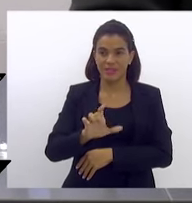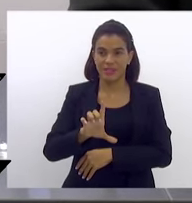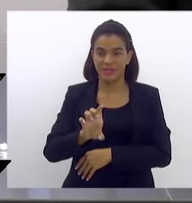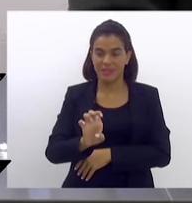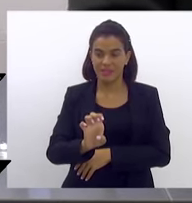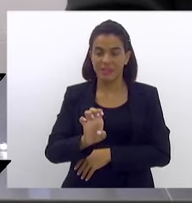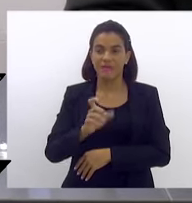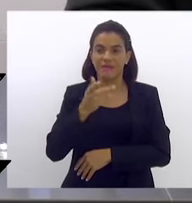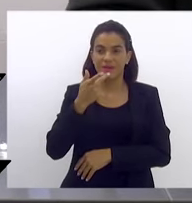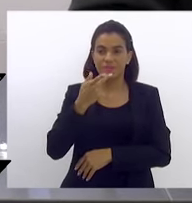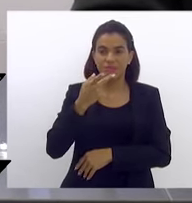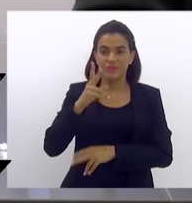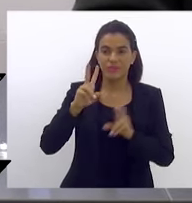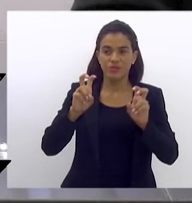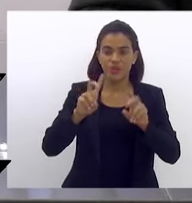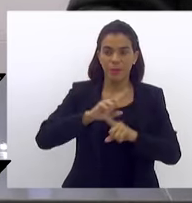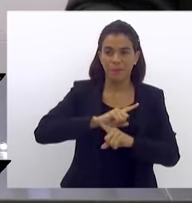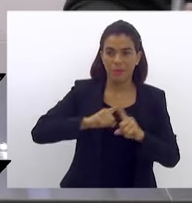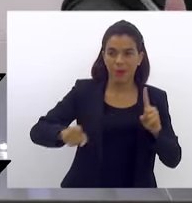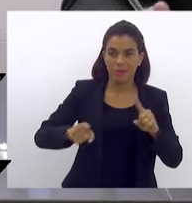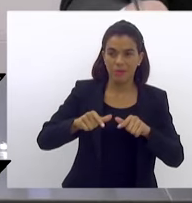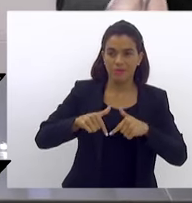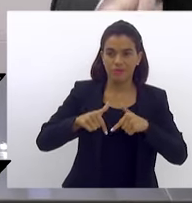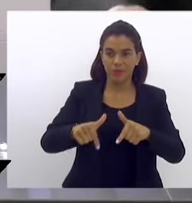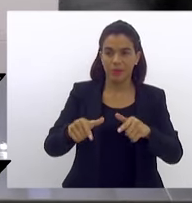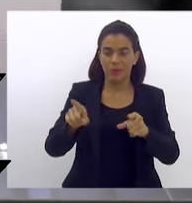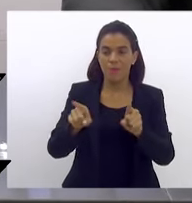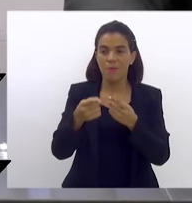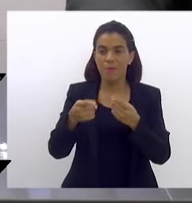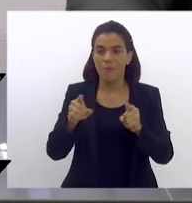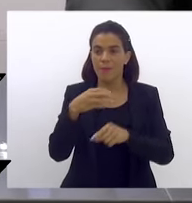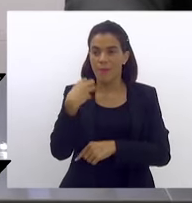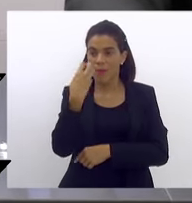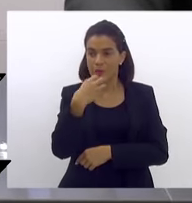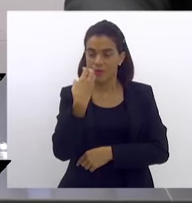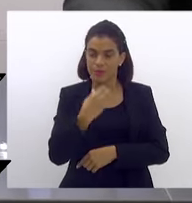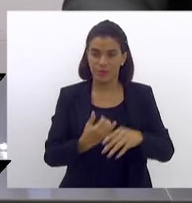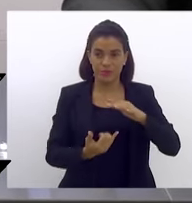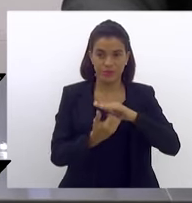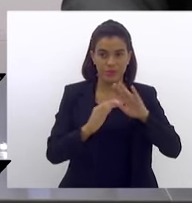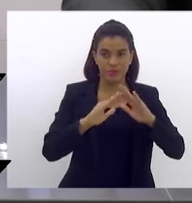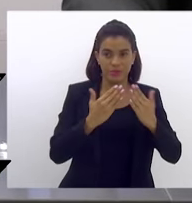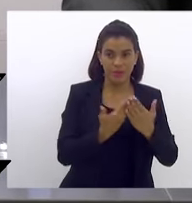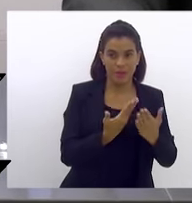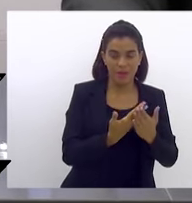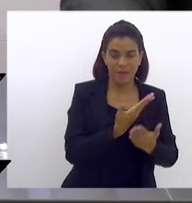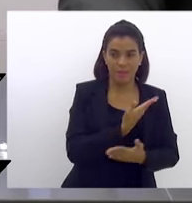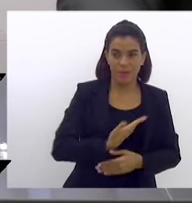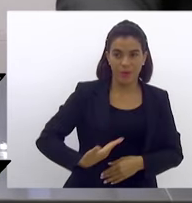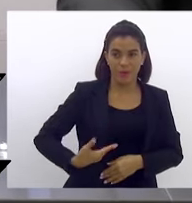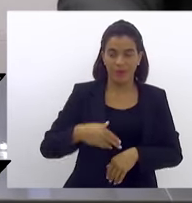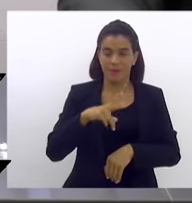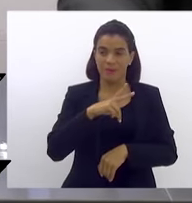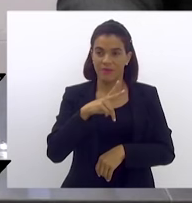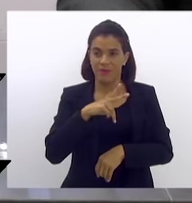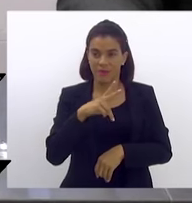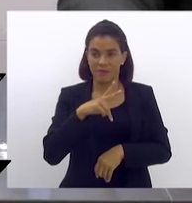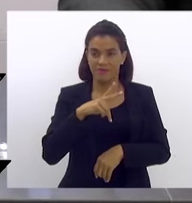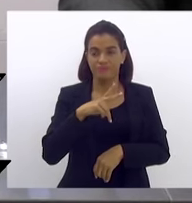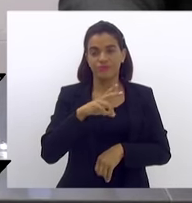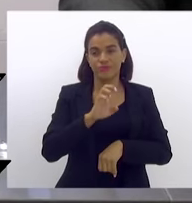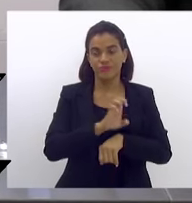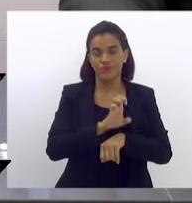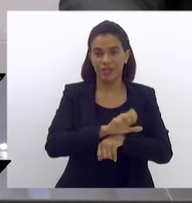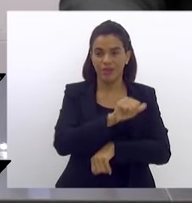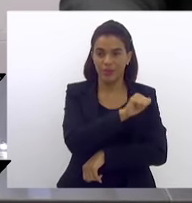que dispõe sobre a proibição de execução musical nas instituições escolares públicas e privadas no estado do Rio de Janeiro